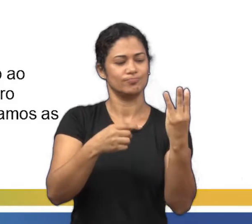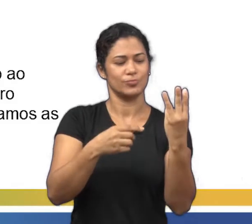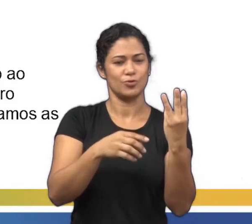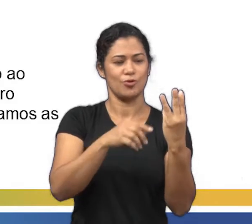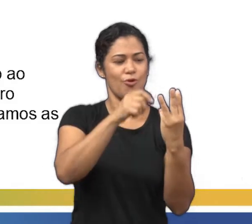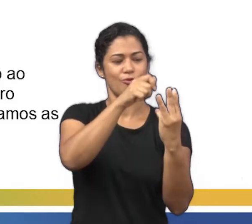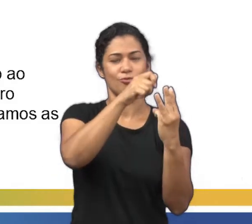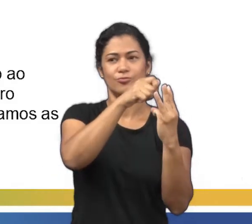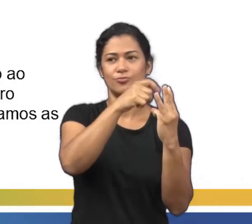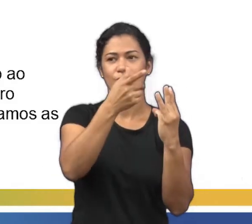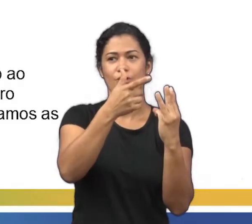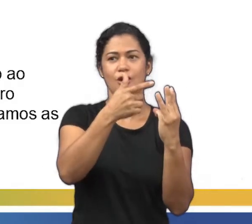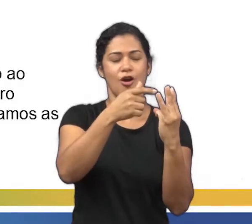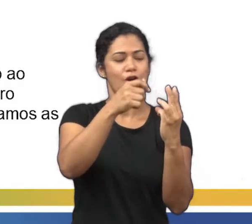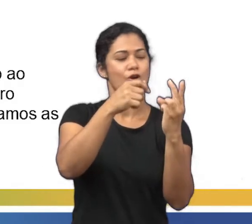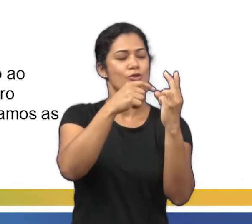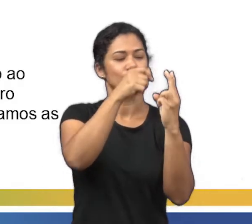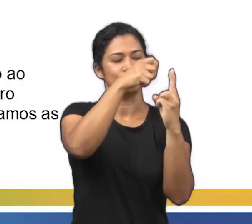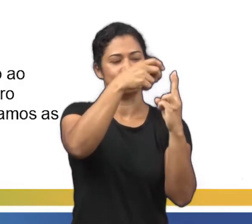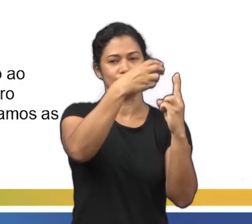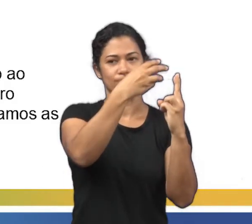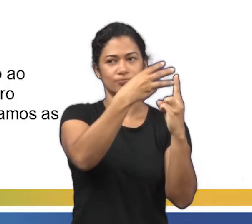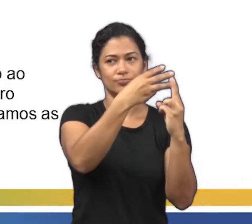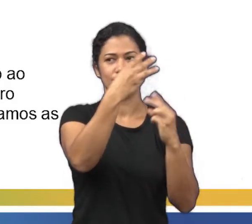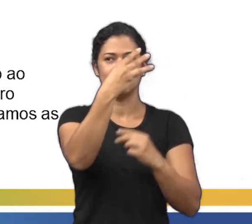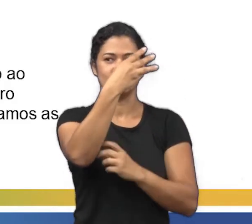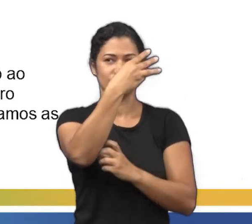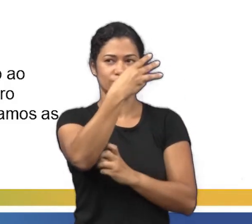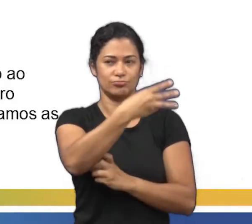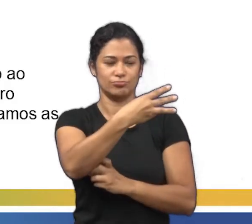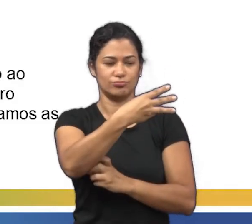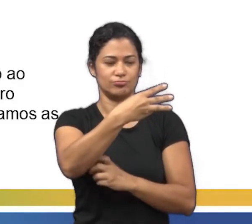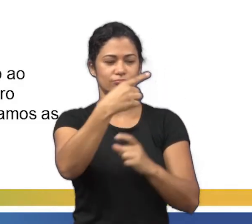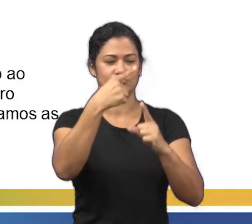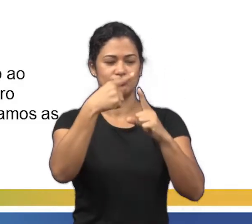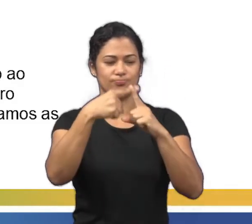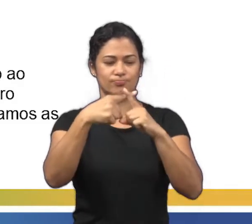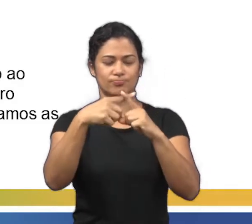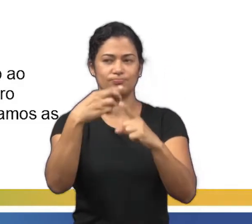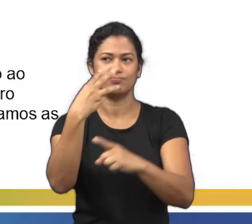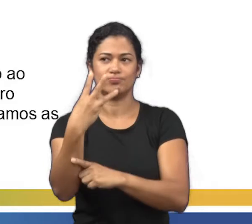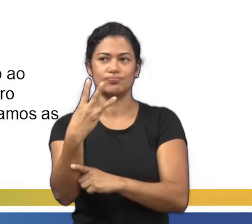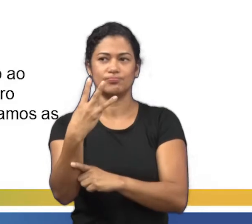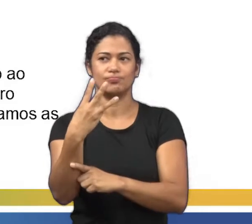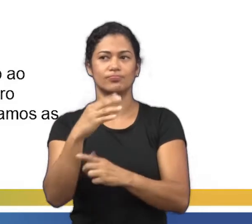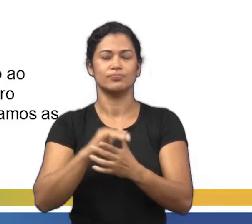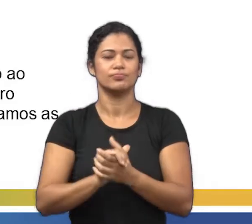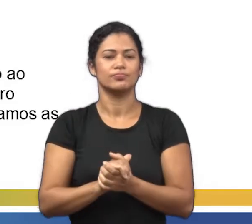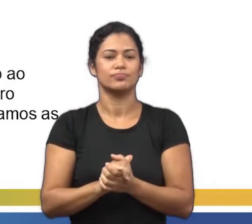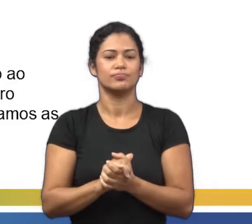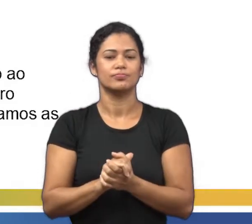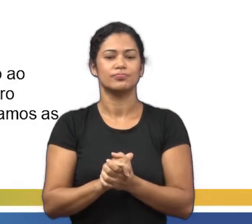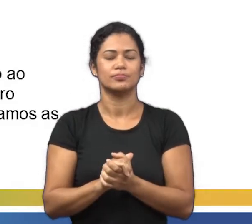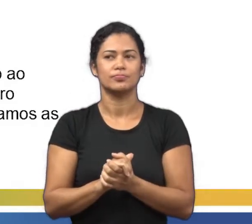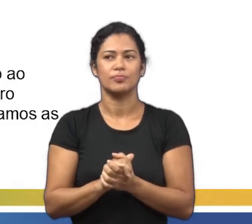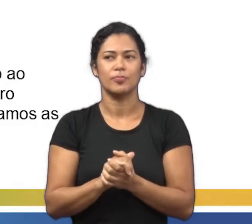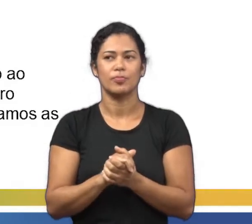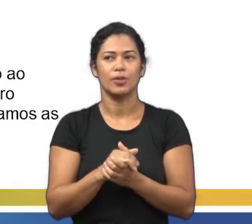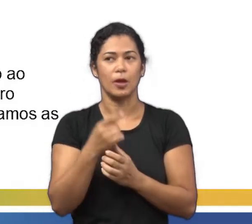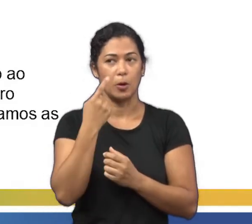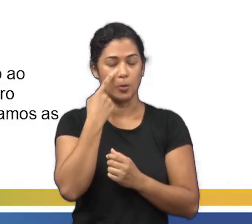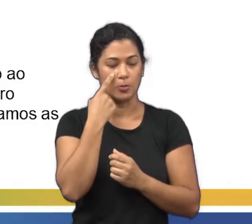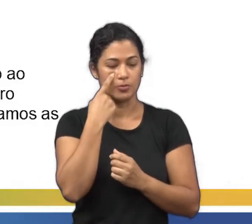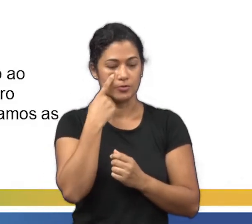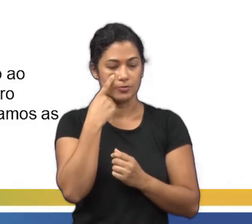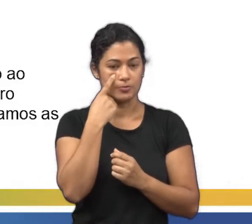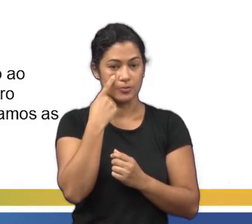ali em cima, que eu vou repetir ele 2 vezes. Então, vai ficar menos 3 vezes menos 3. Vamos analisar o sinal primeiro.